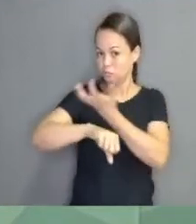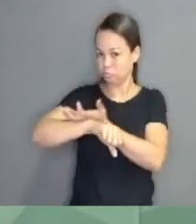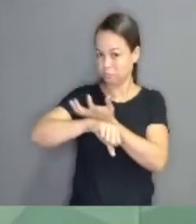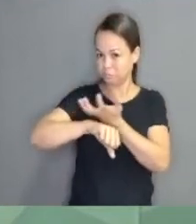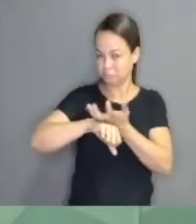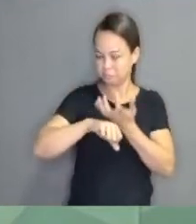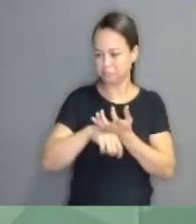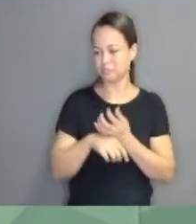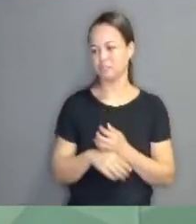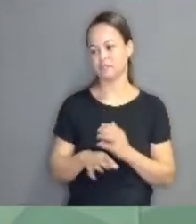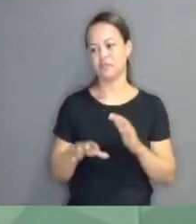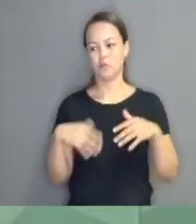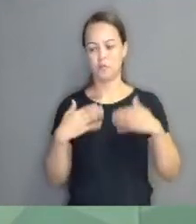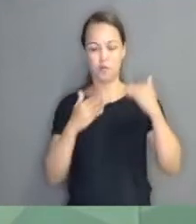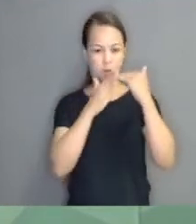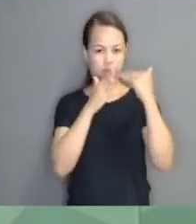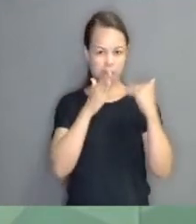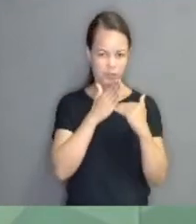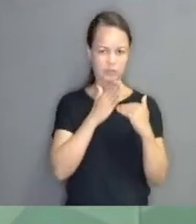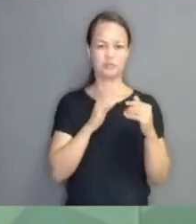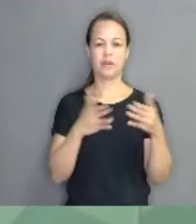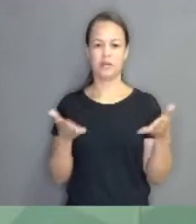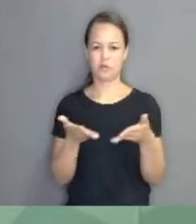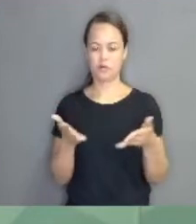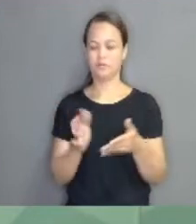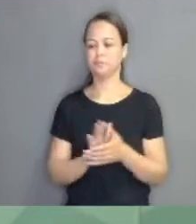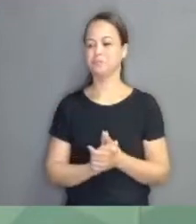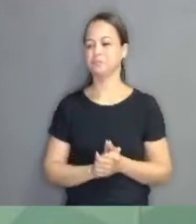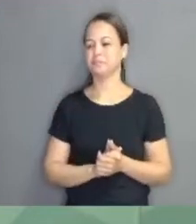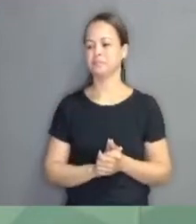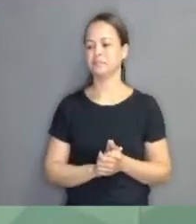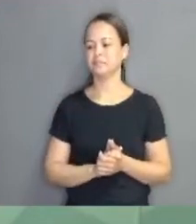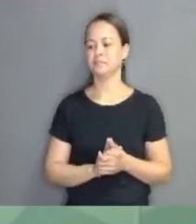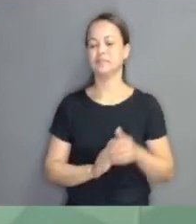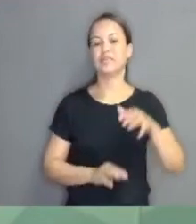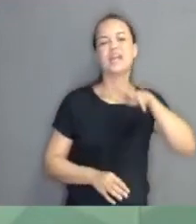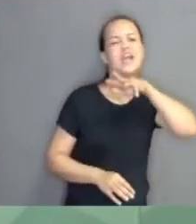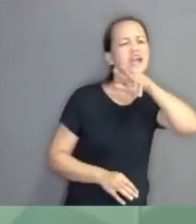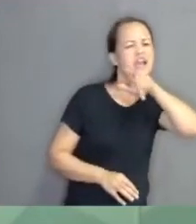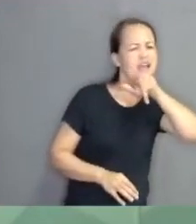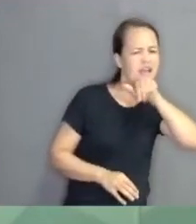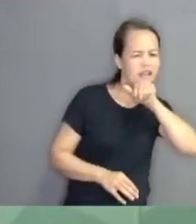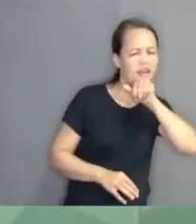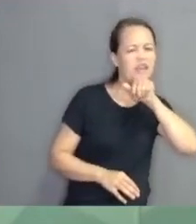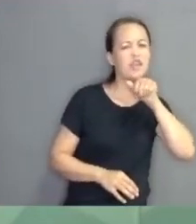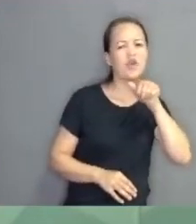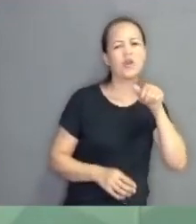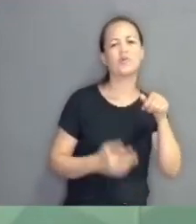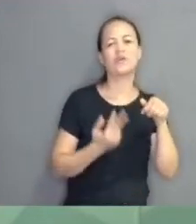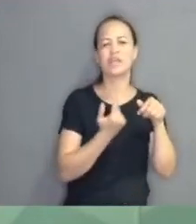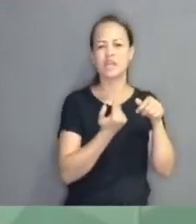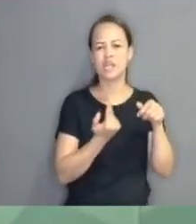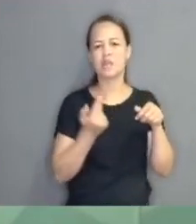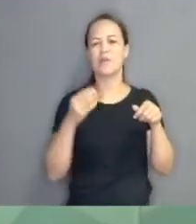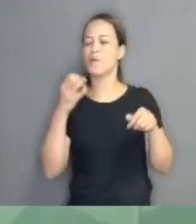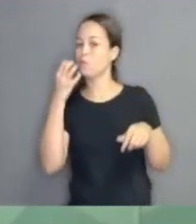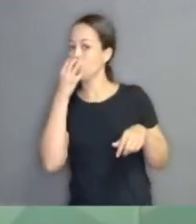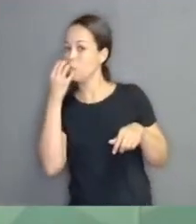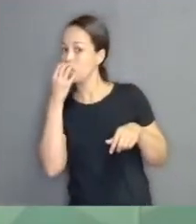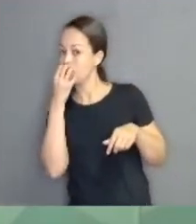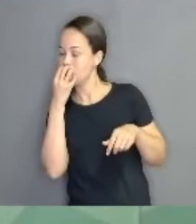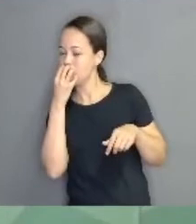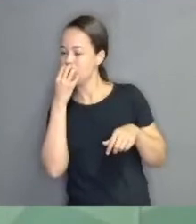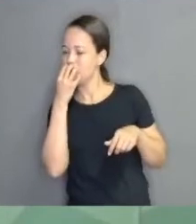vamos tentar a próxima agora aqui embaixo é leão que rima com cão